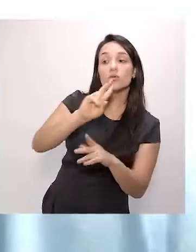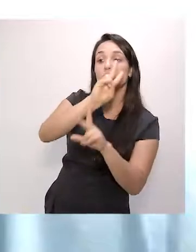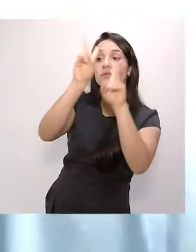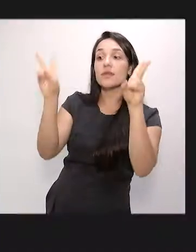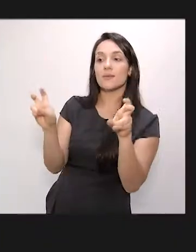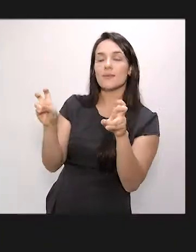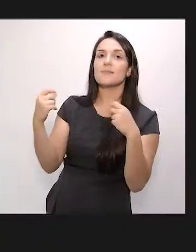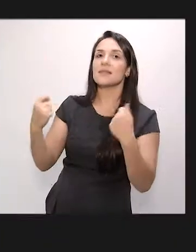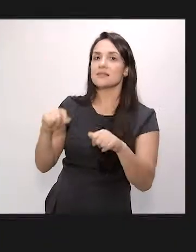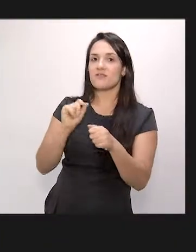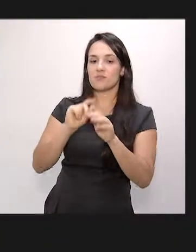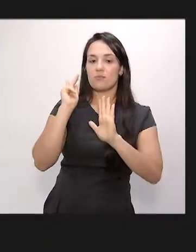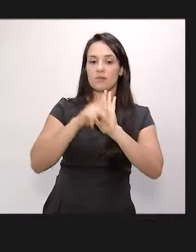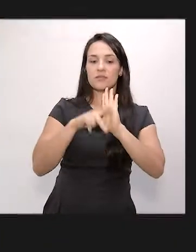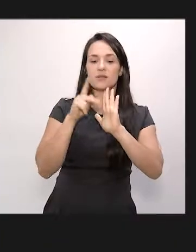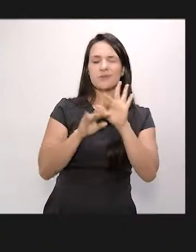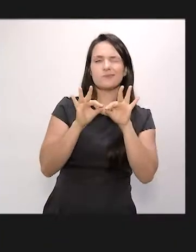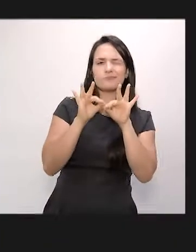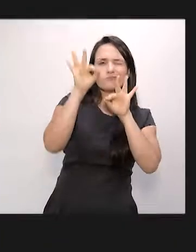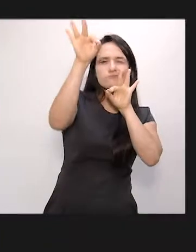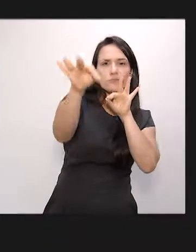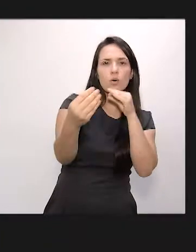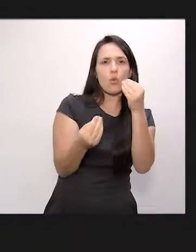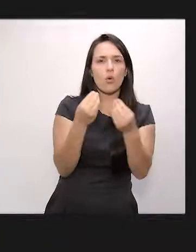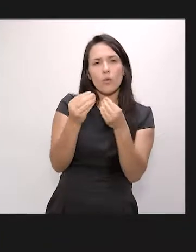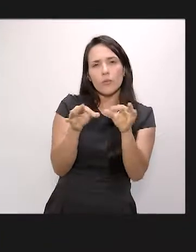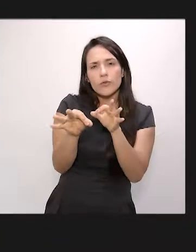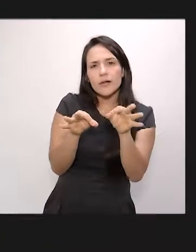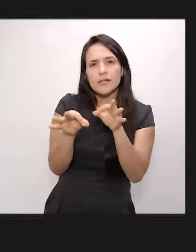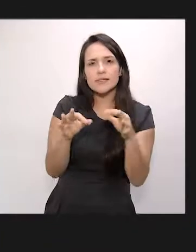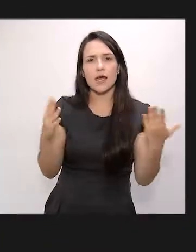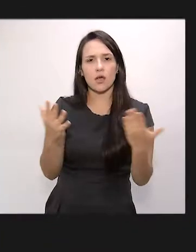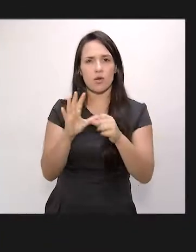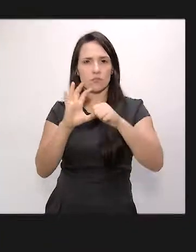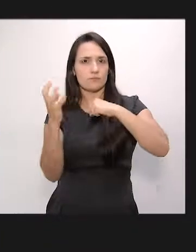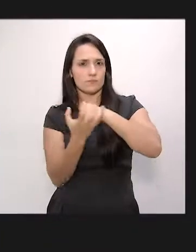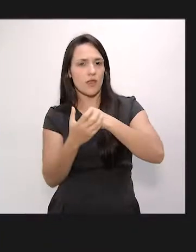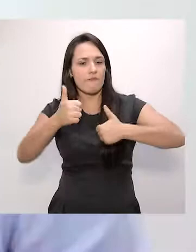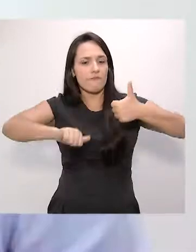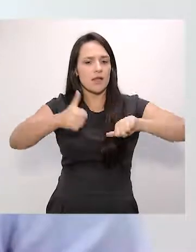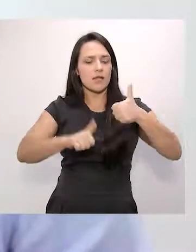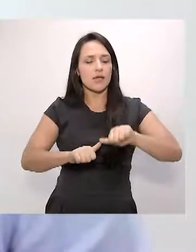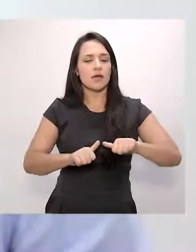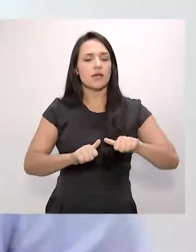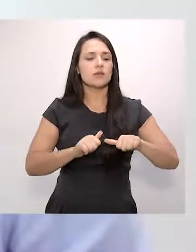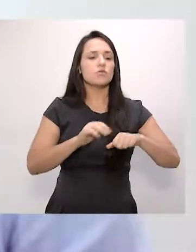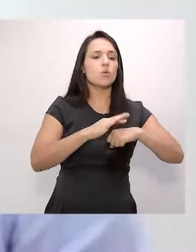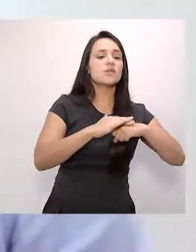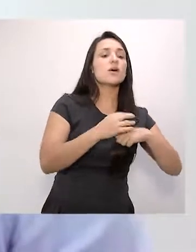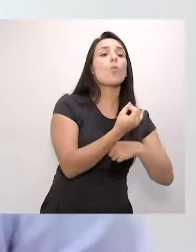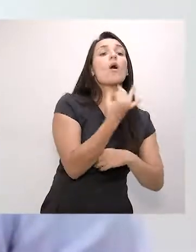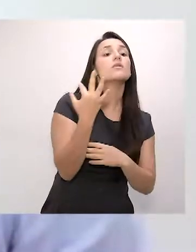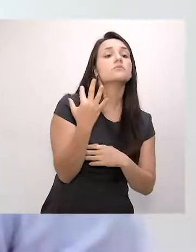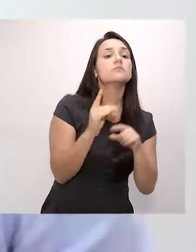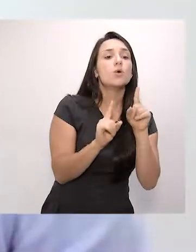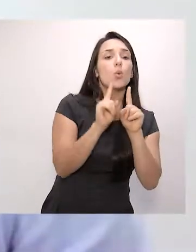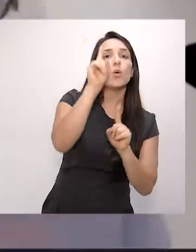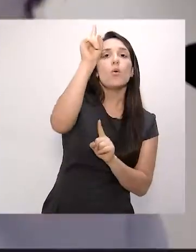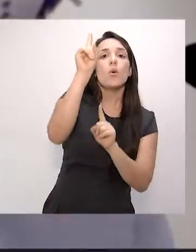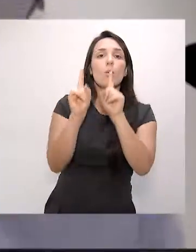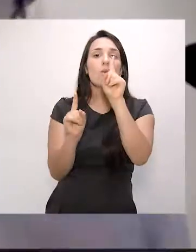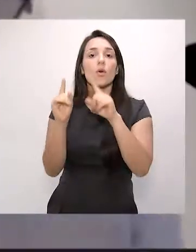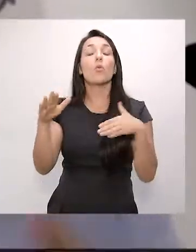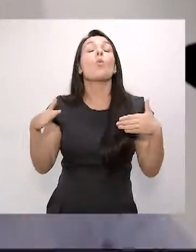pública apontou a necessidade da criação de um plano de gestão da pandemia nos estados, para analisar dados sobre a